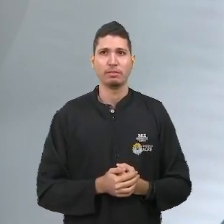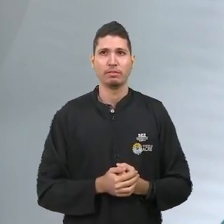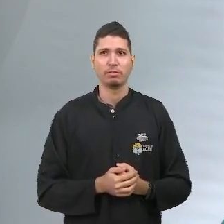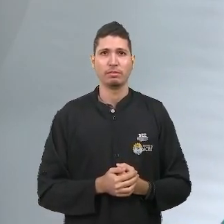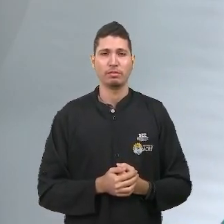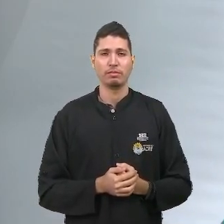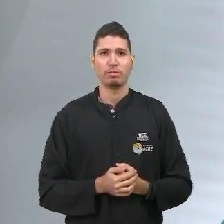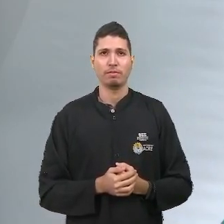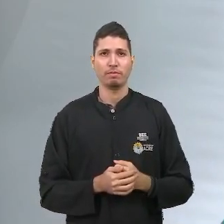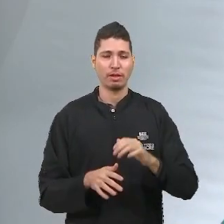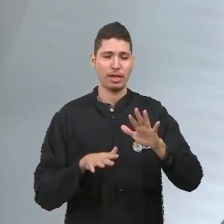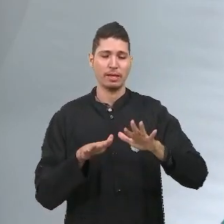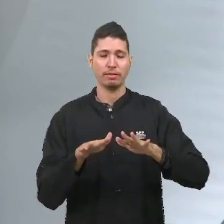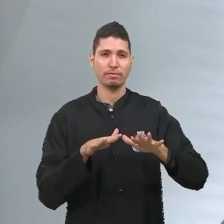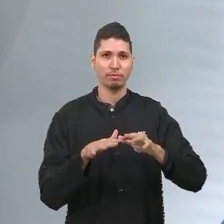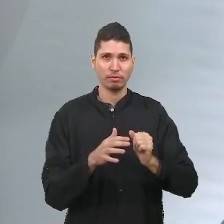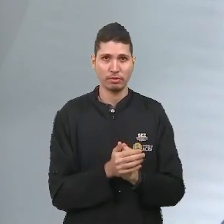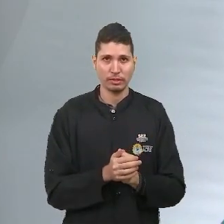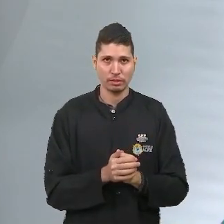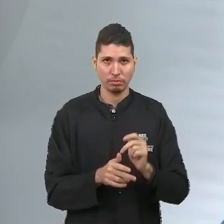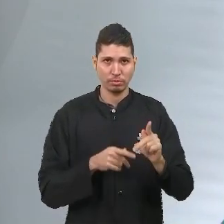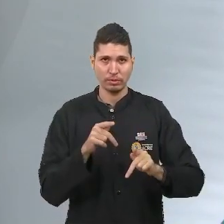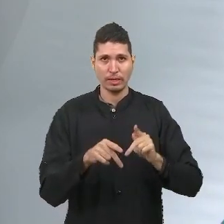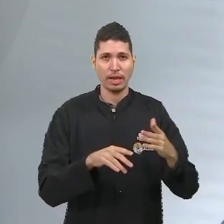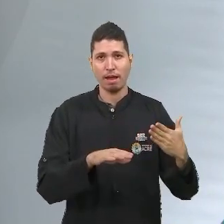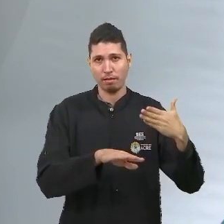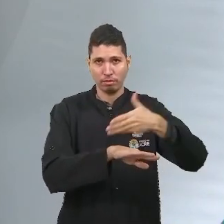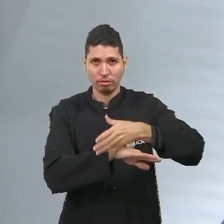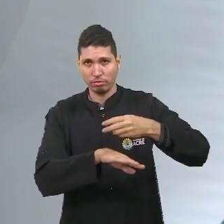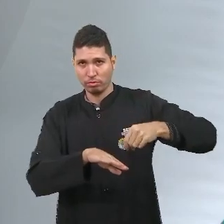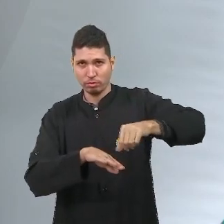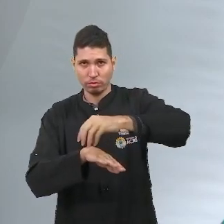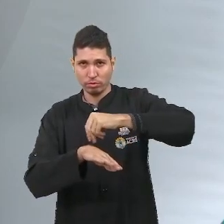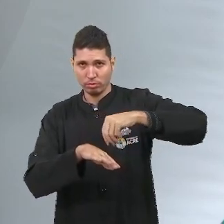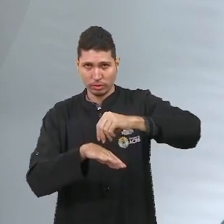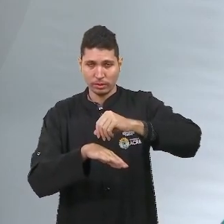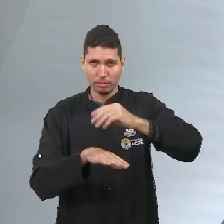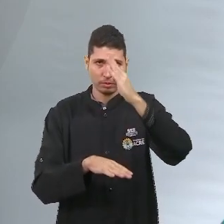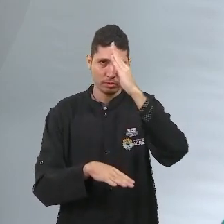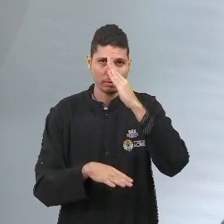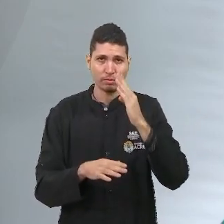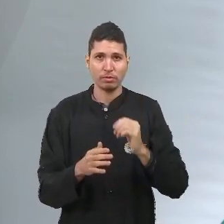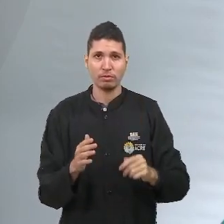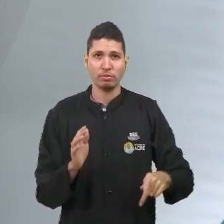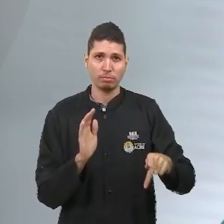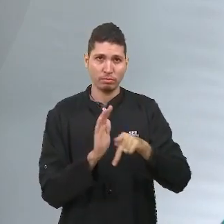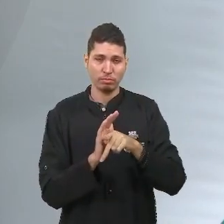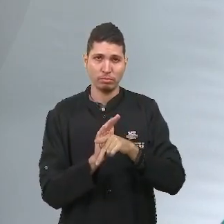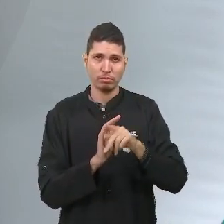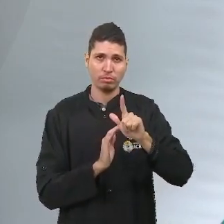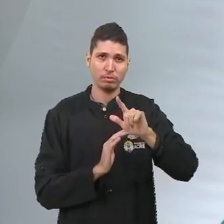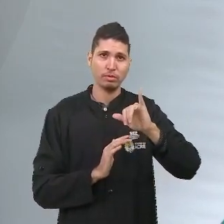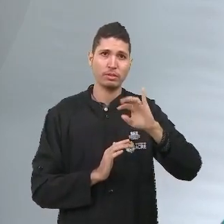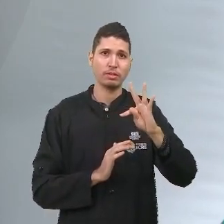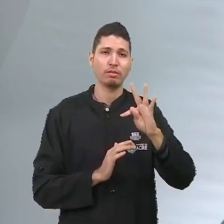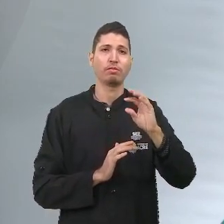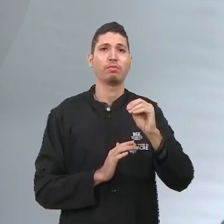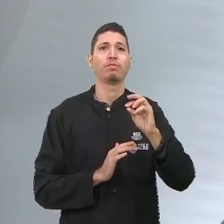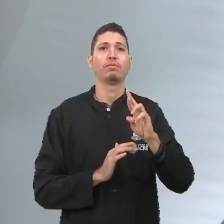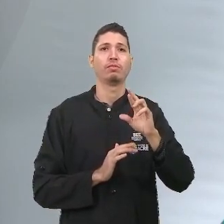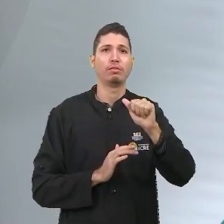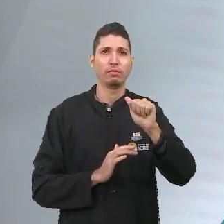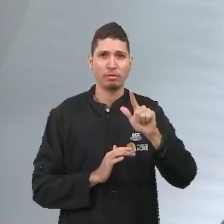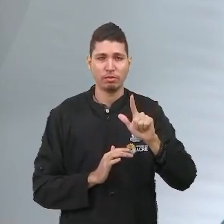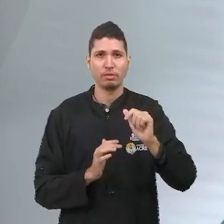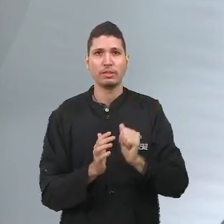populações. A entrada ao território brasileiro foi pelo litoral. Então, isso explica também o primeiro contato do litoral